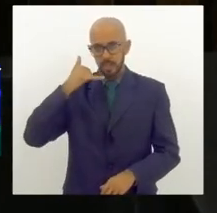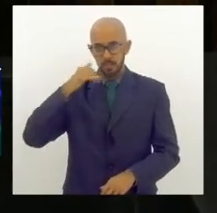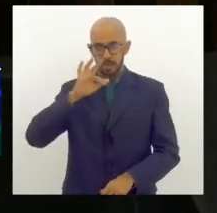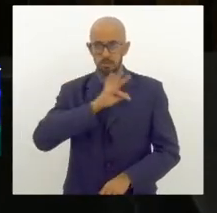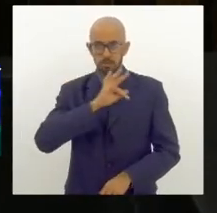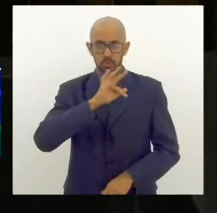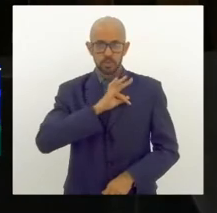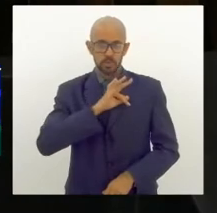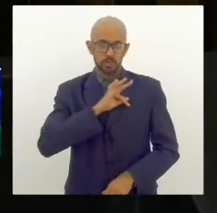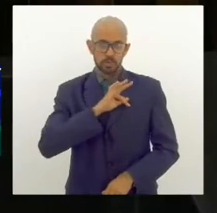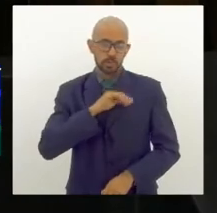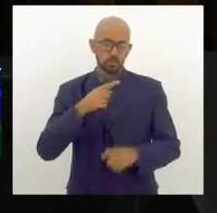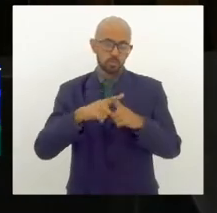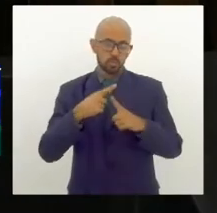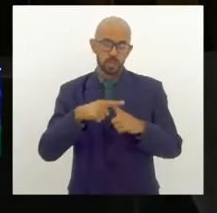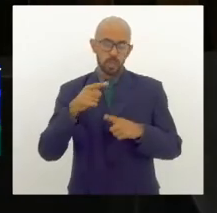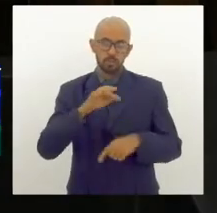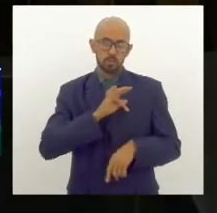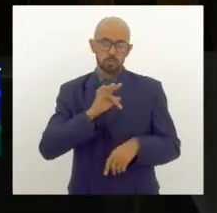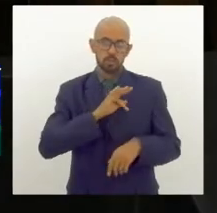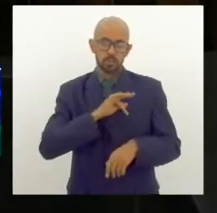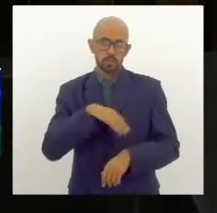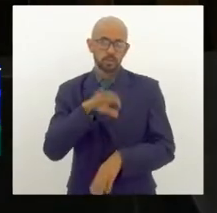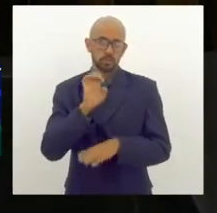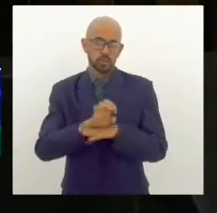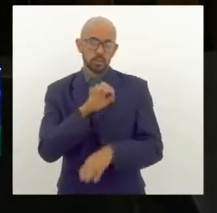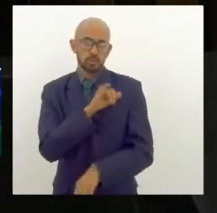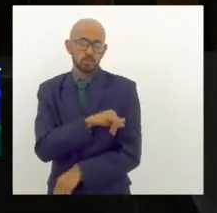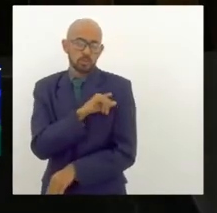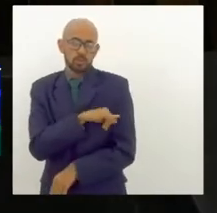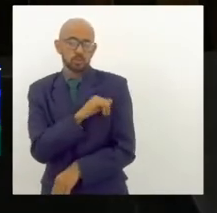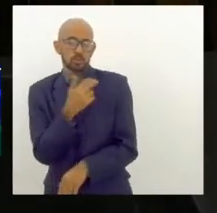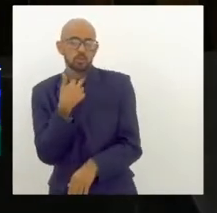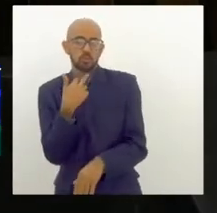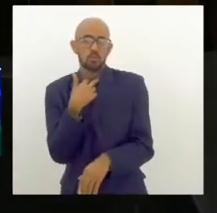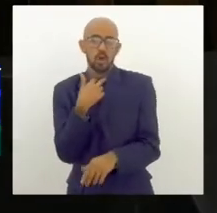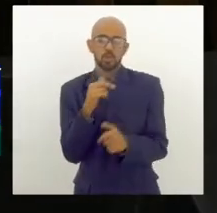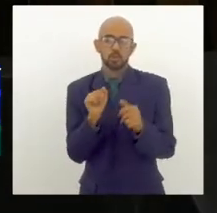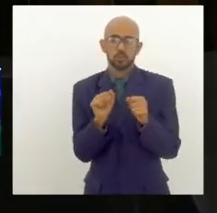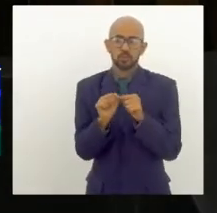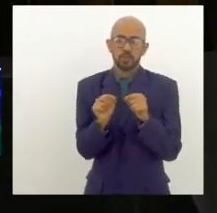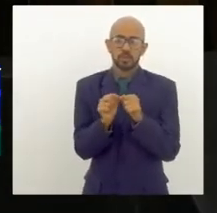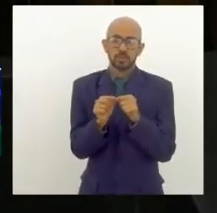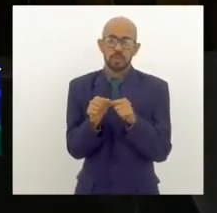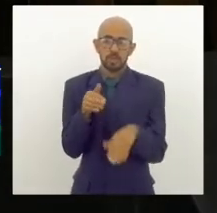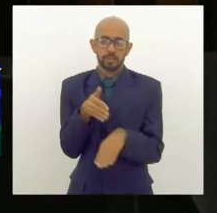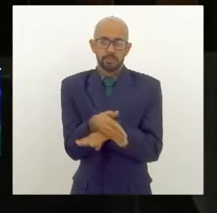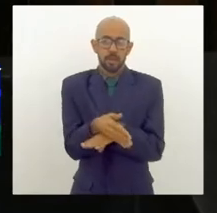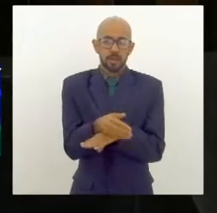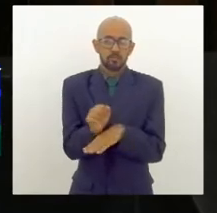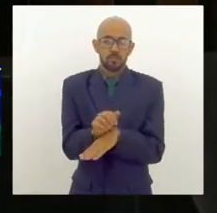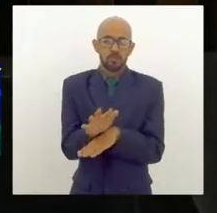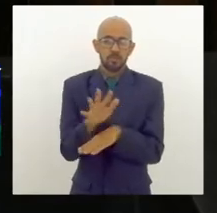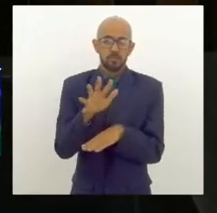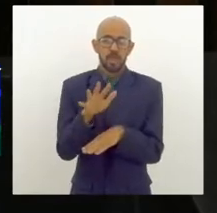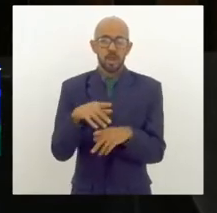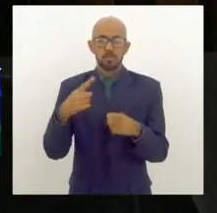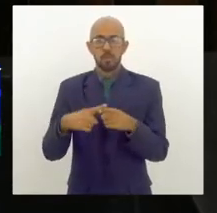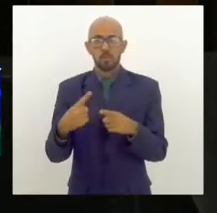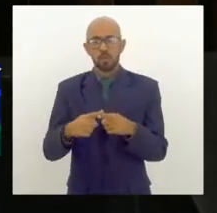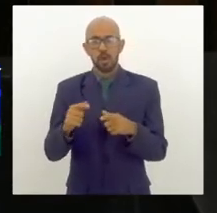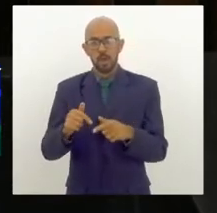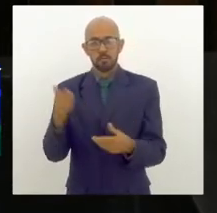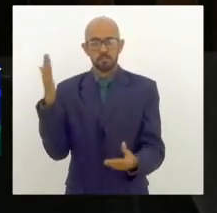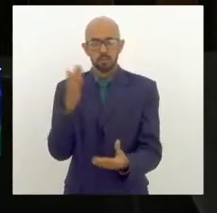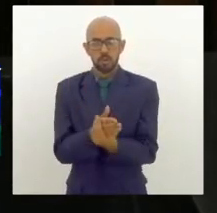do Estado do Rio de Janeiro, porque a Polícia Militar do Estado do Rio de Janeiro não pode fazer incursões numa favela, porque uma ação